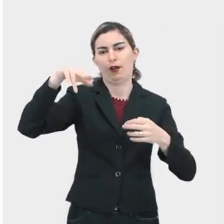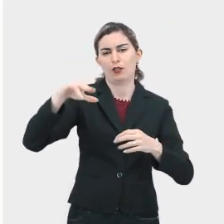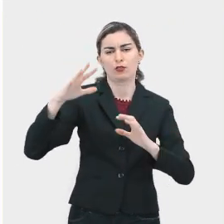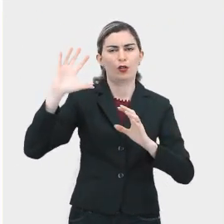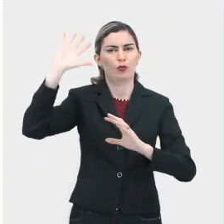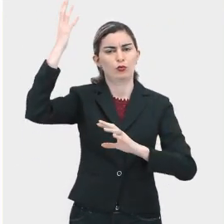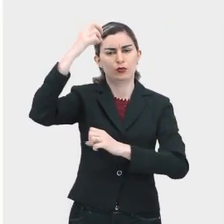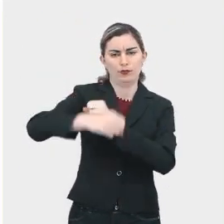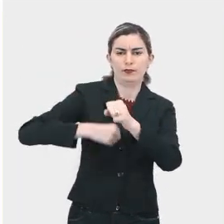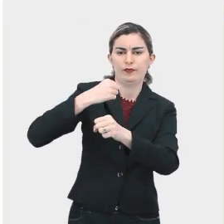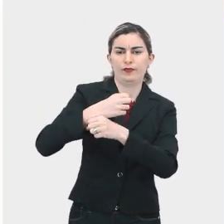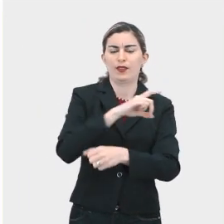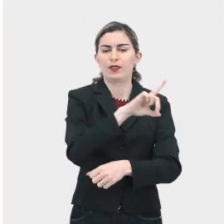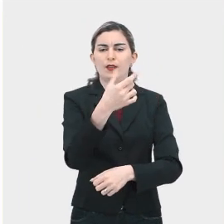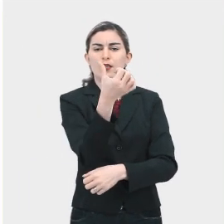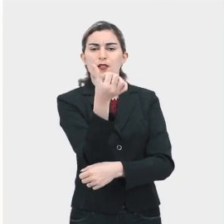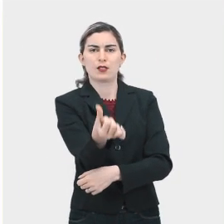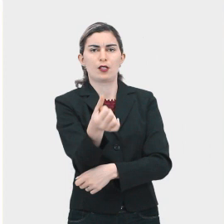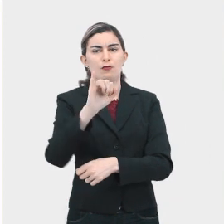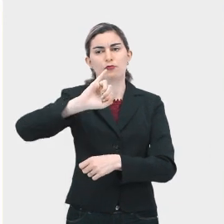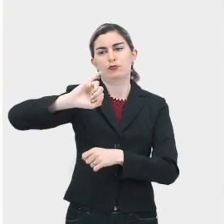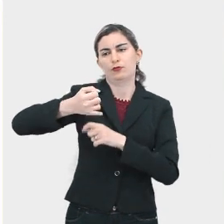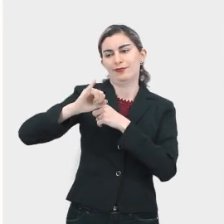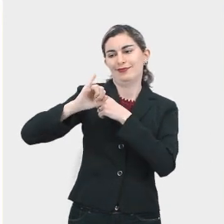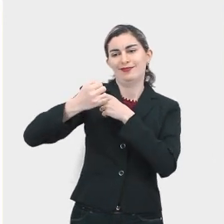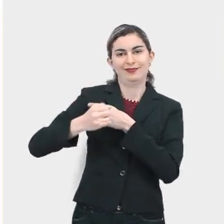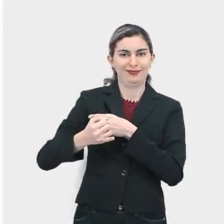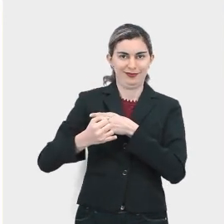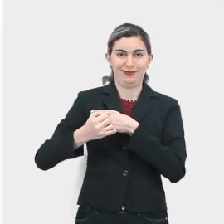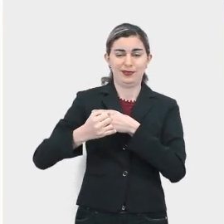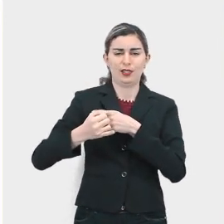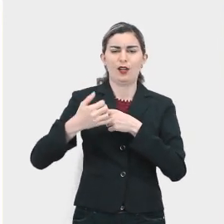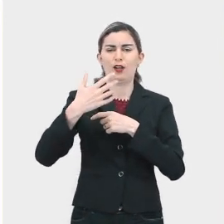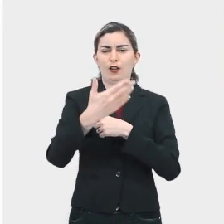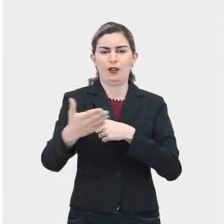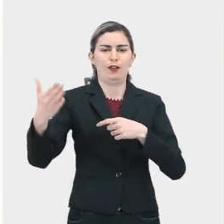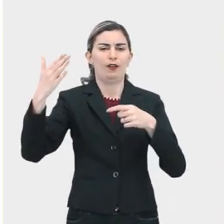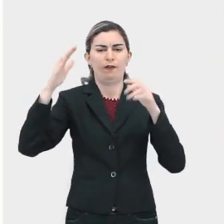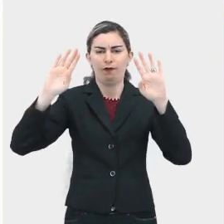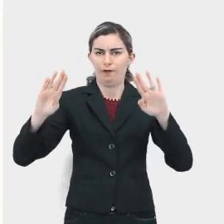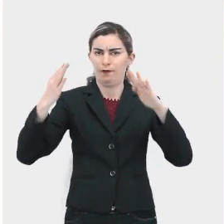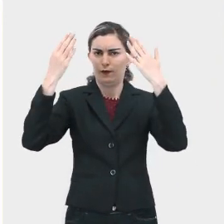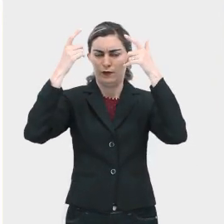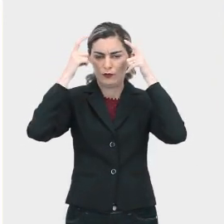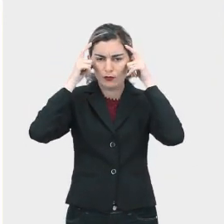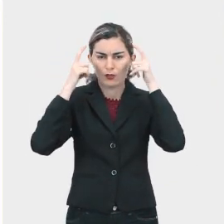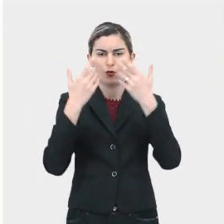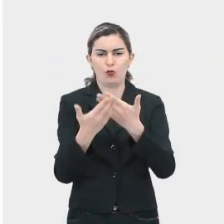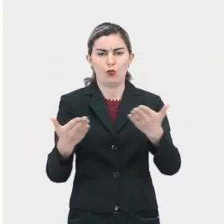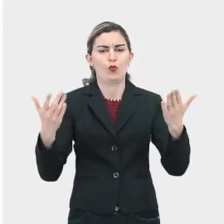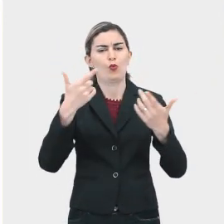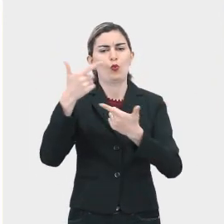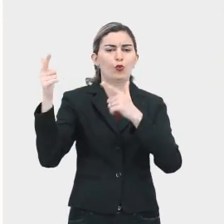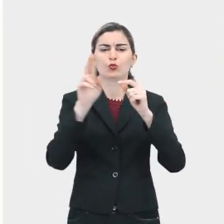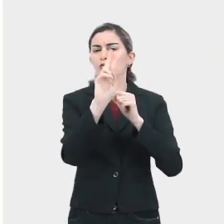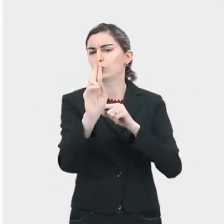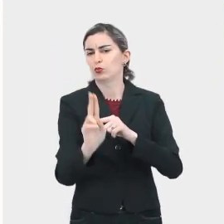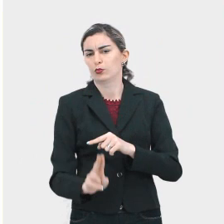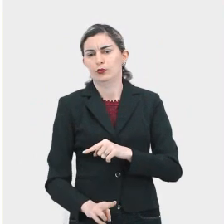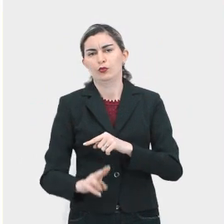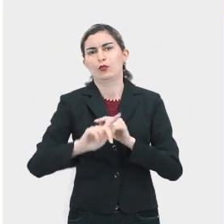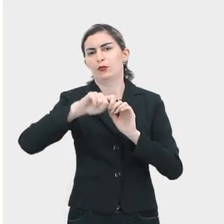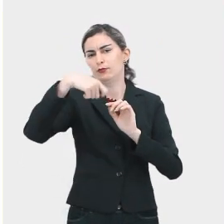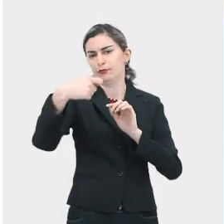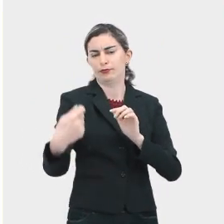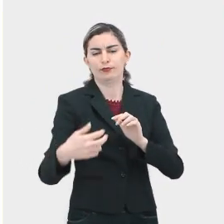6 de janeiro. A folia de reis e festa de reis são outros nomes que se dá ao rezado.